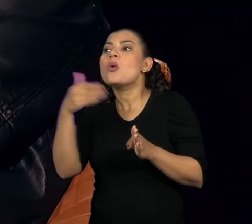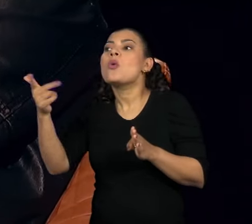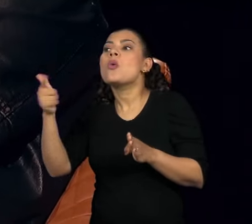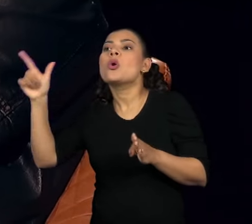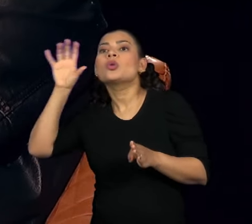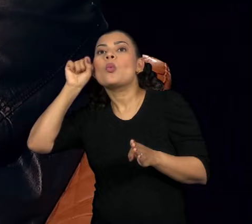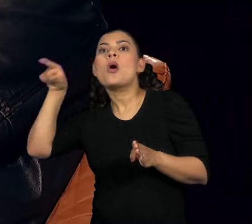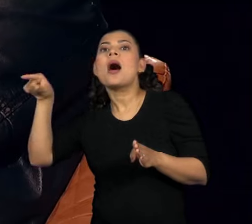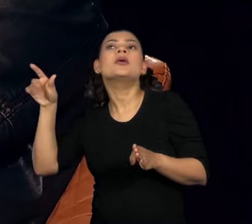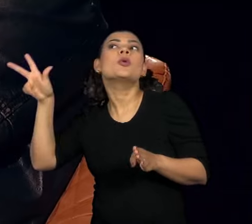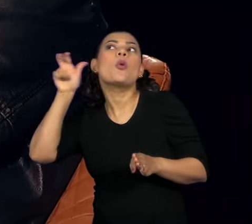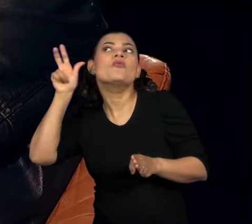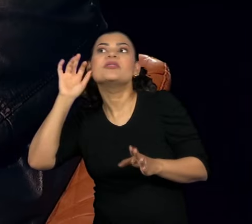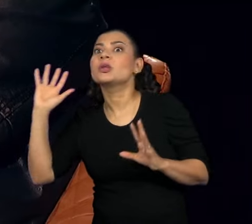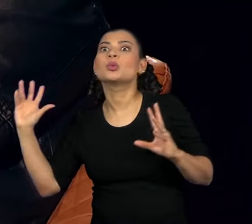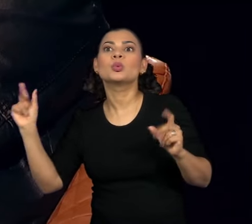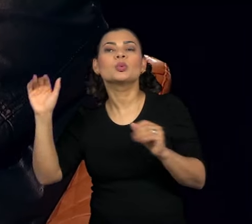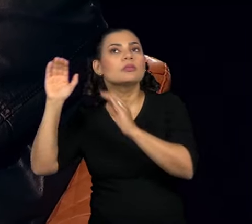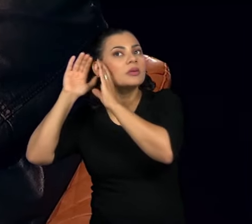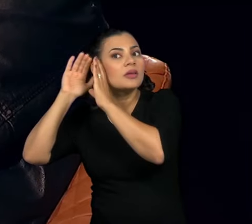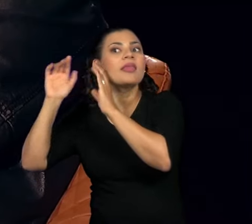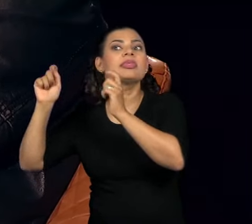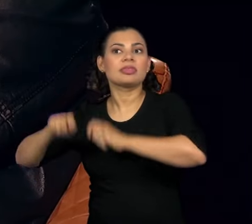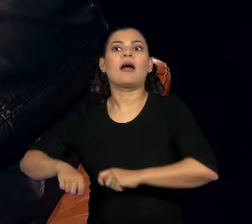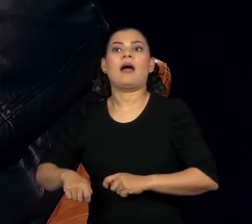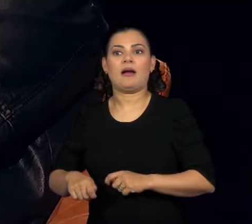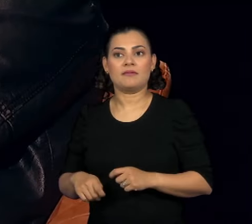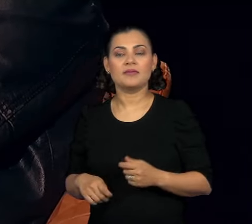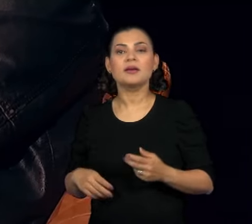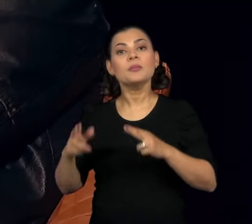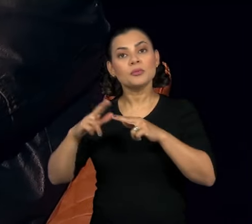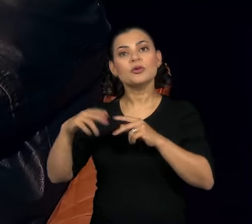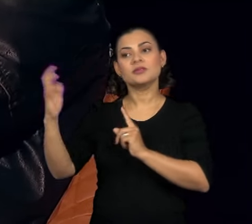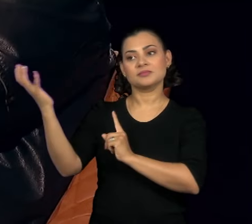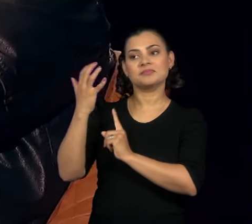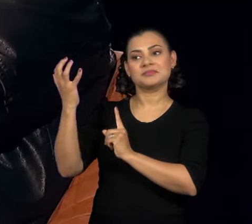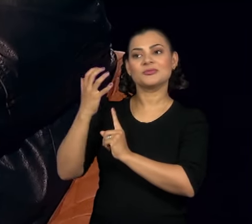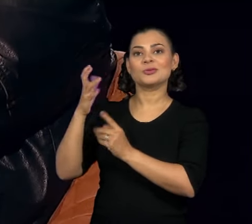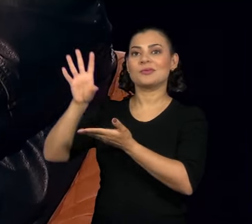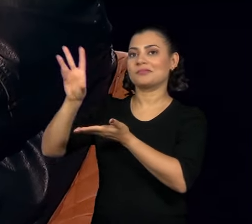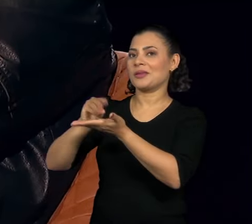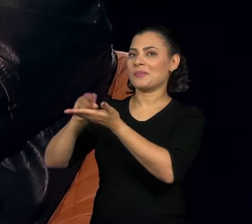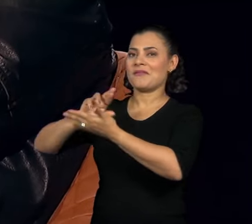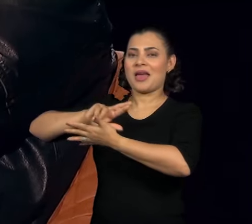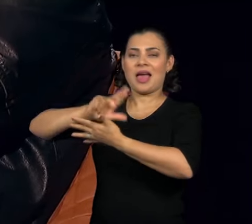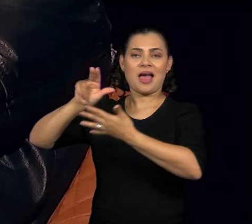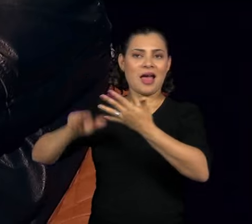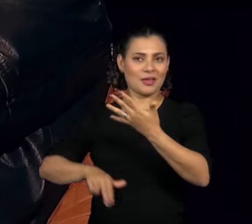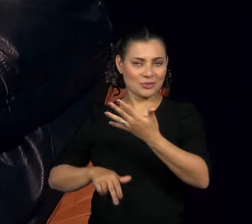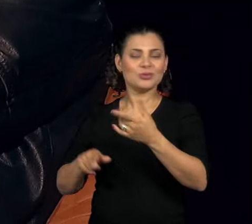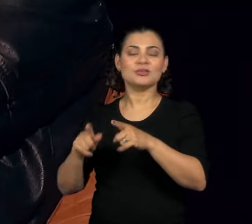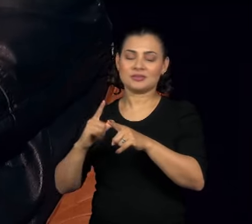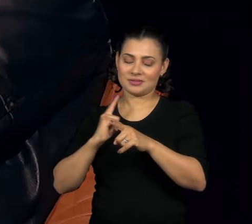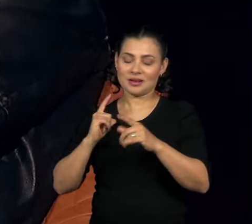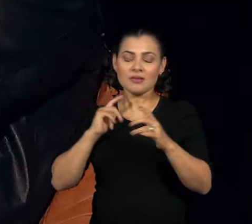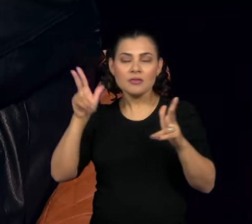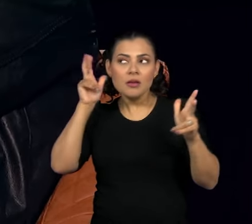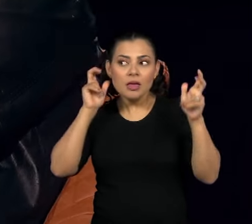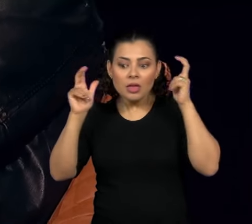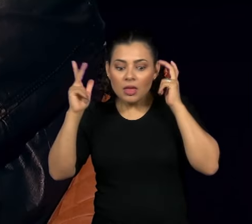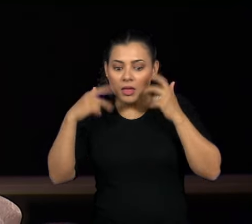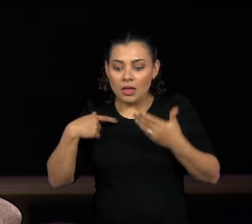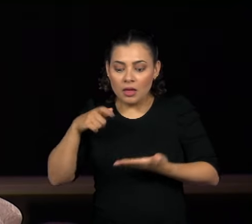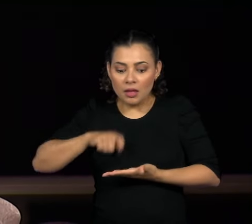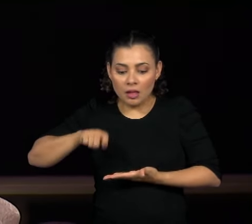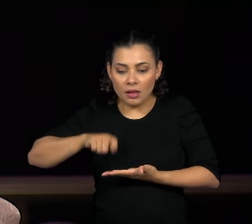né? Então, eu me inspirei muito para fazer o Hotel Lancaster, escrever o Hotel Lancaster nesses hotéis, assim. Eu tinha muita inspiração,